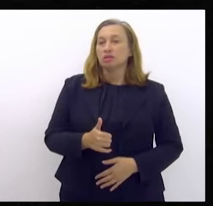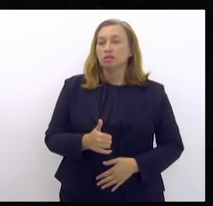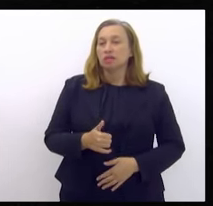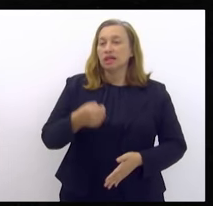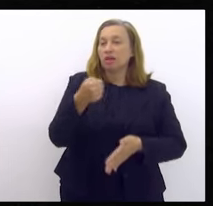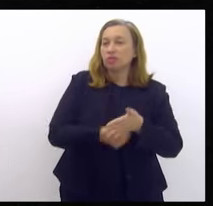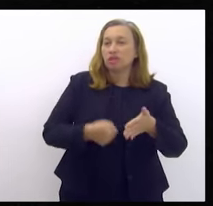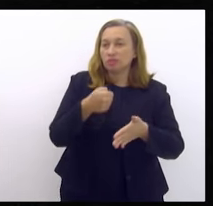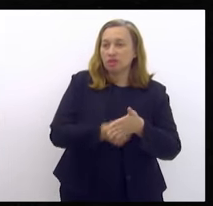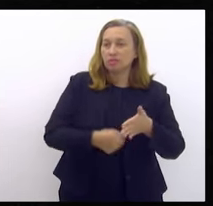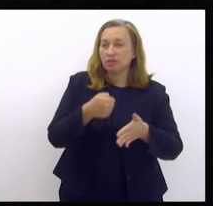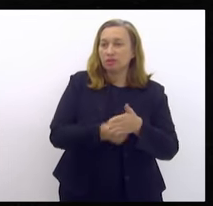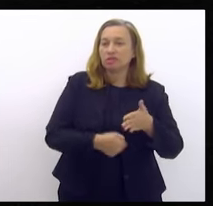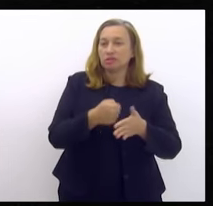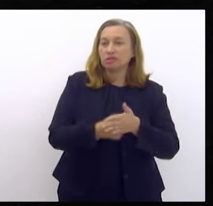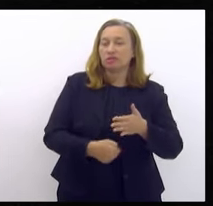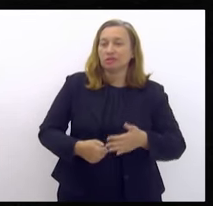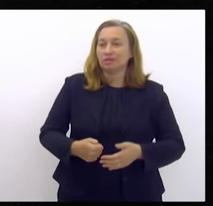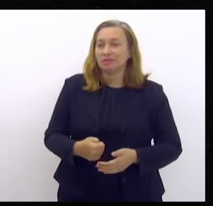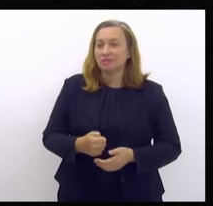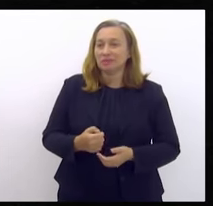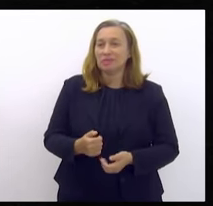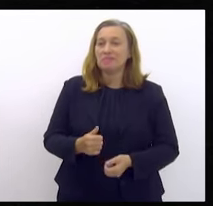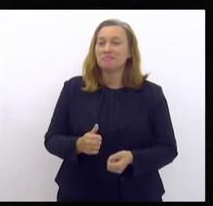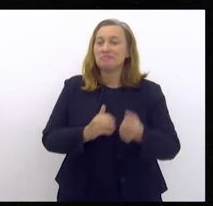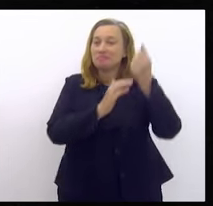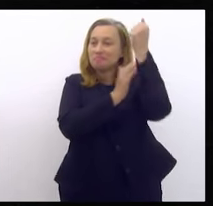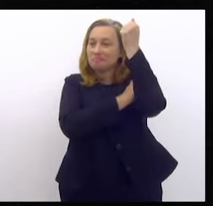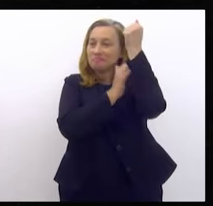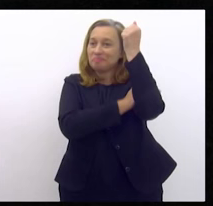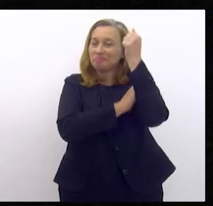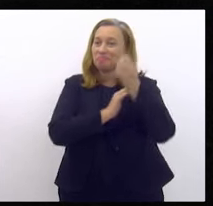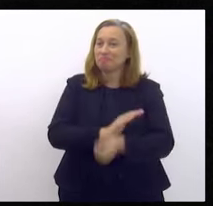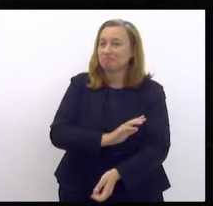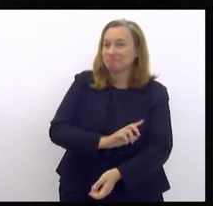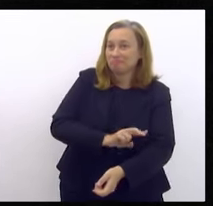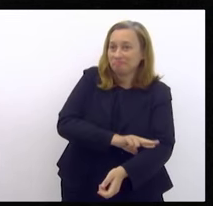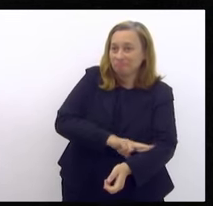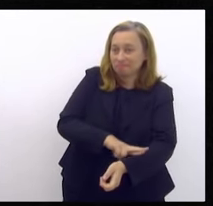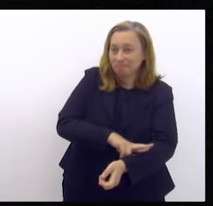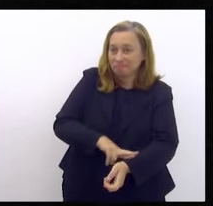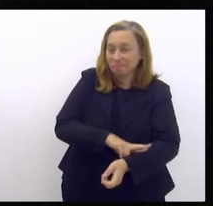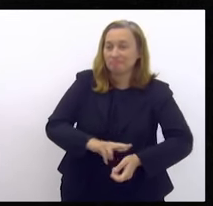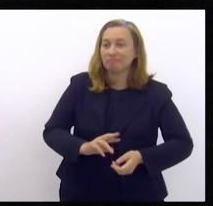livros, entre eles Racismo, Sexismo e Desigualdade no Brasil,